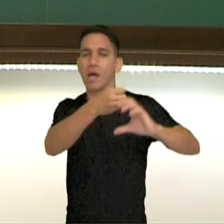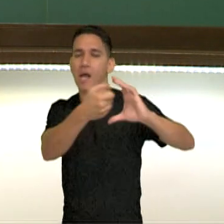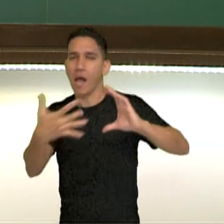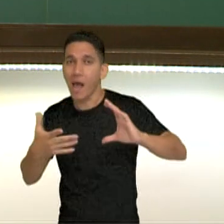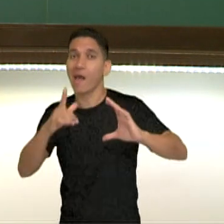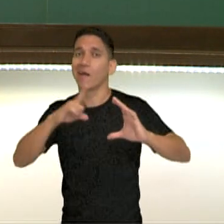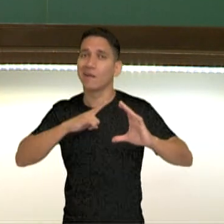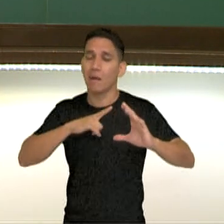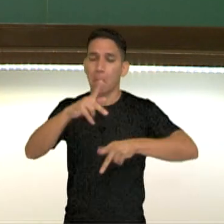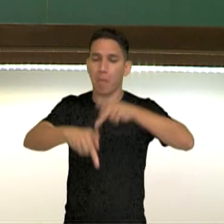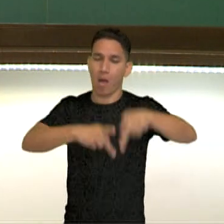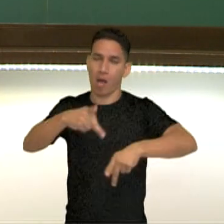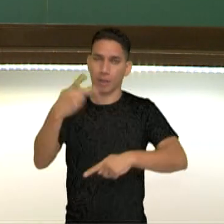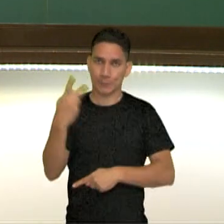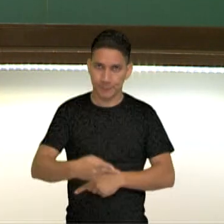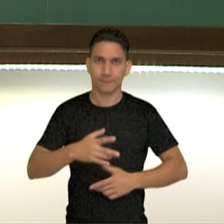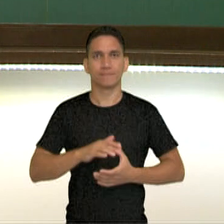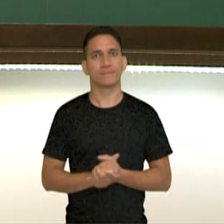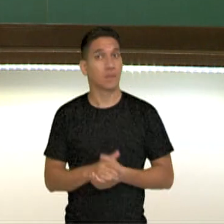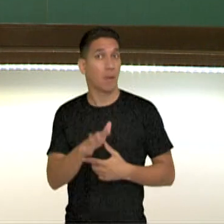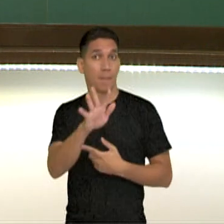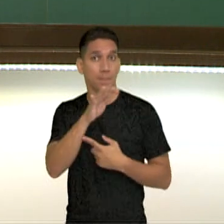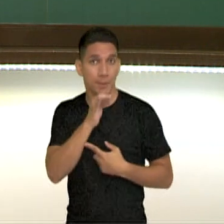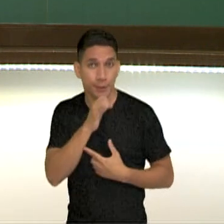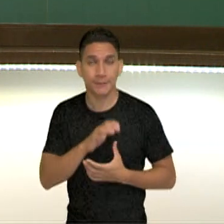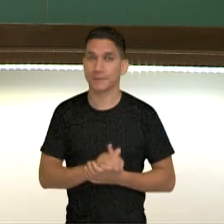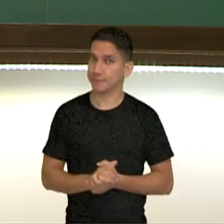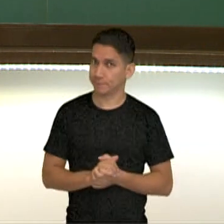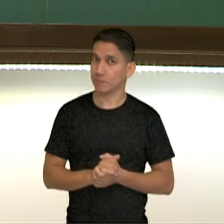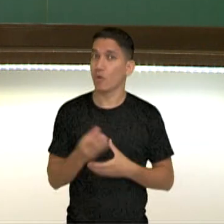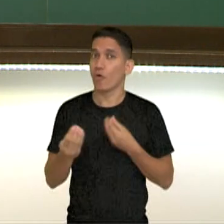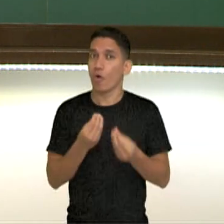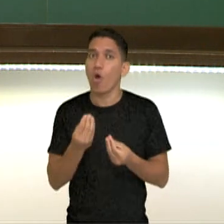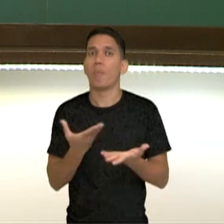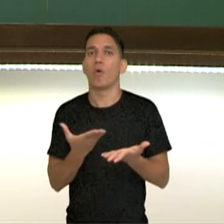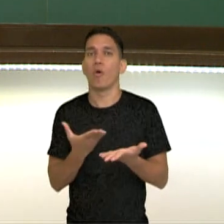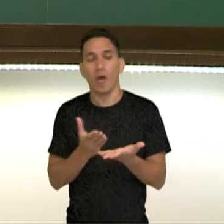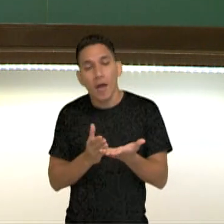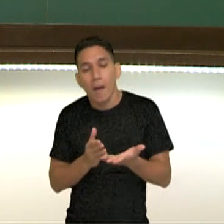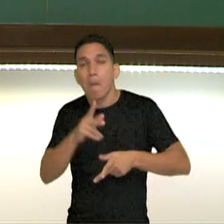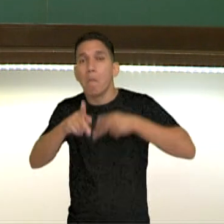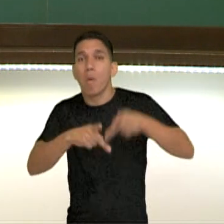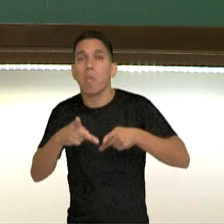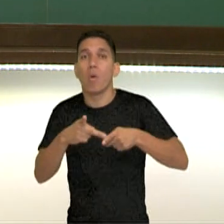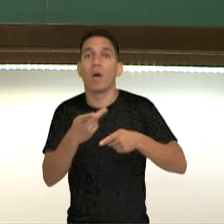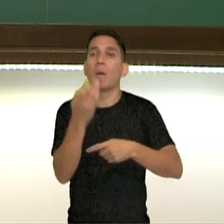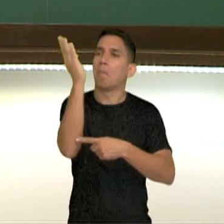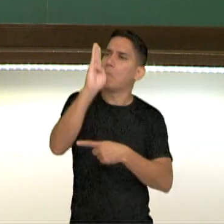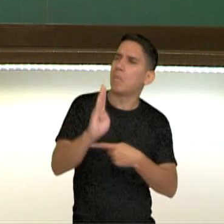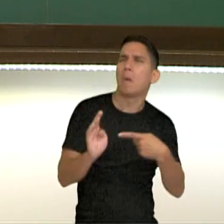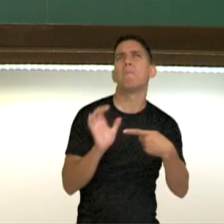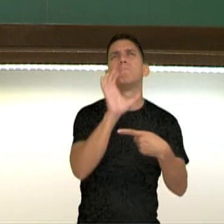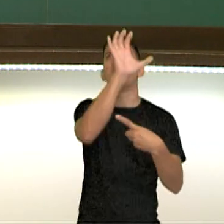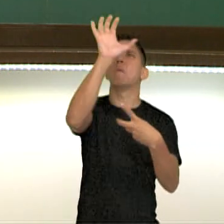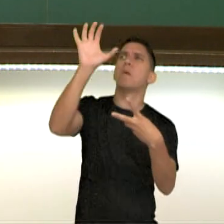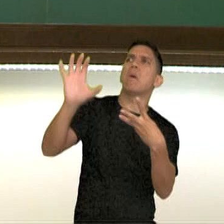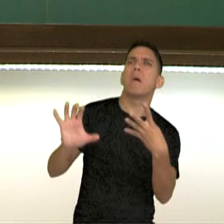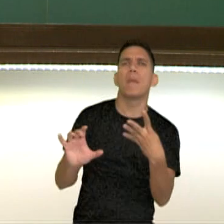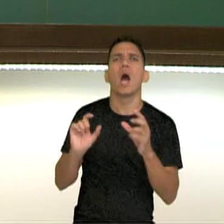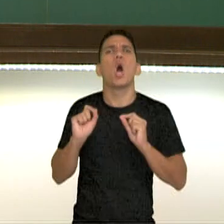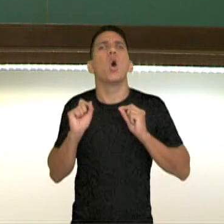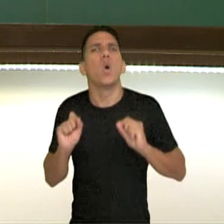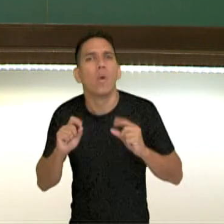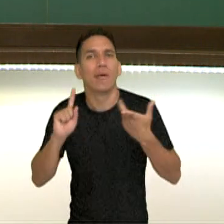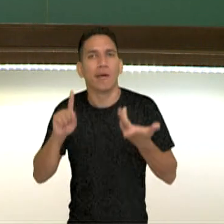características da população. Como, por exemplo, a questão da distribuição da população pelo território. São